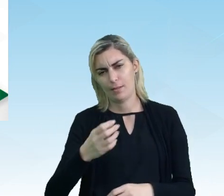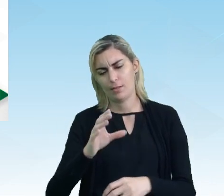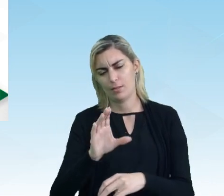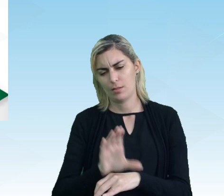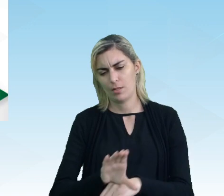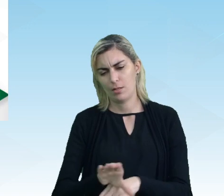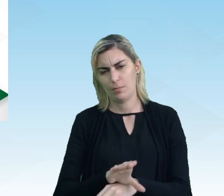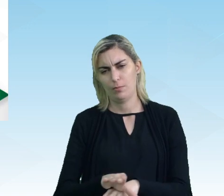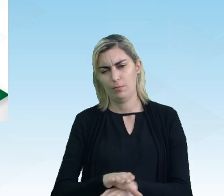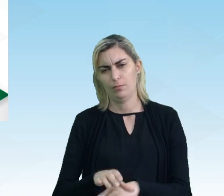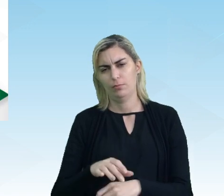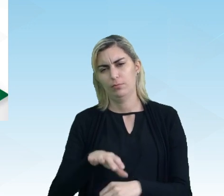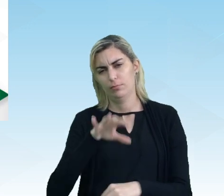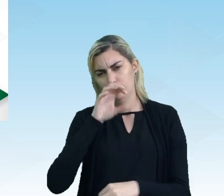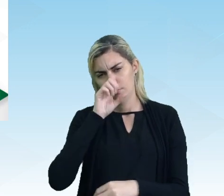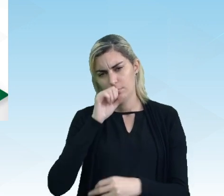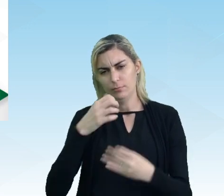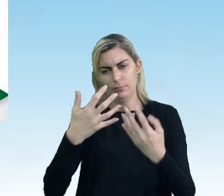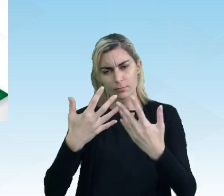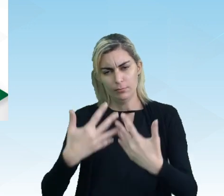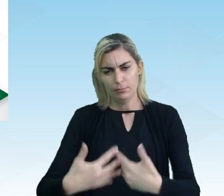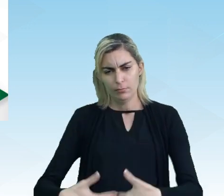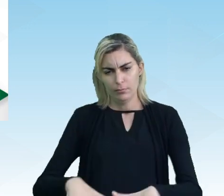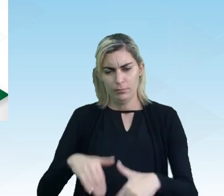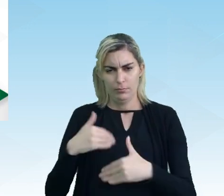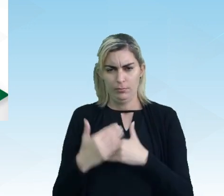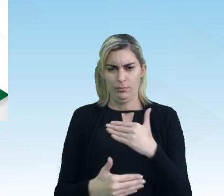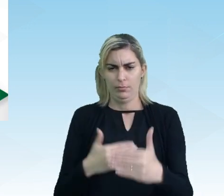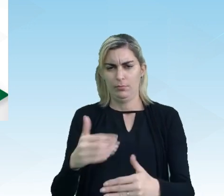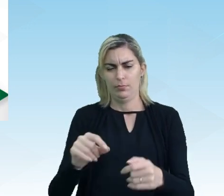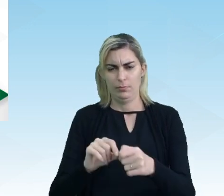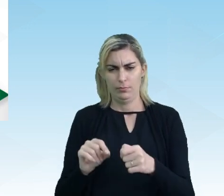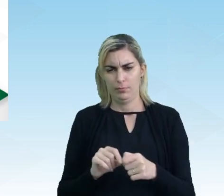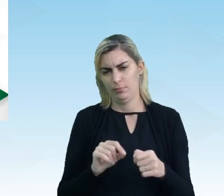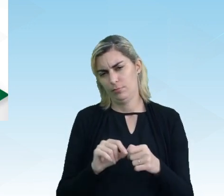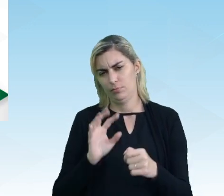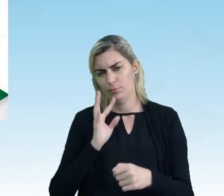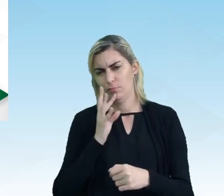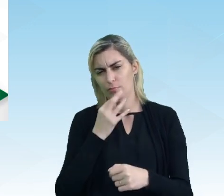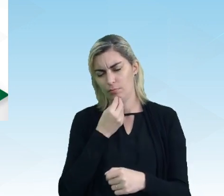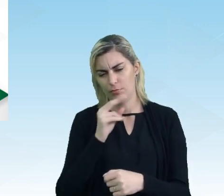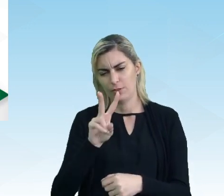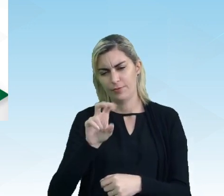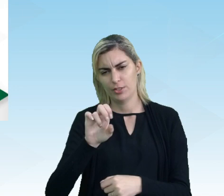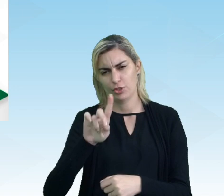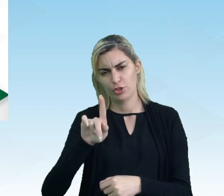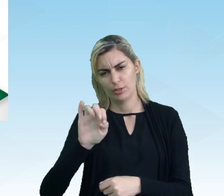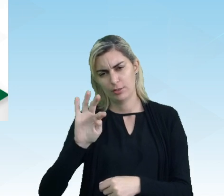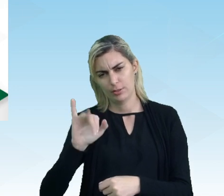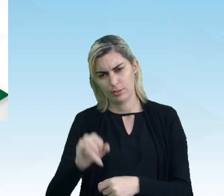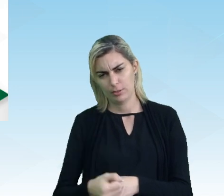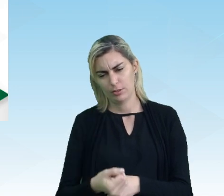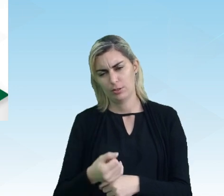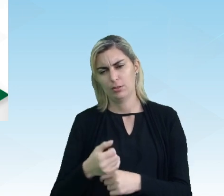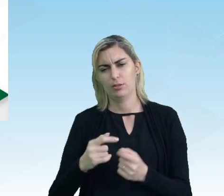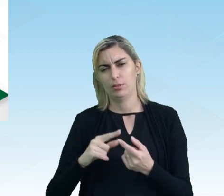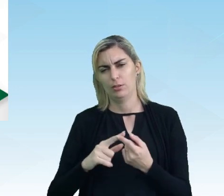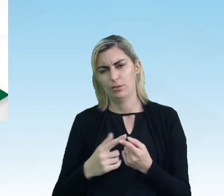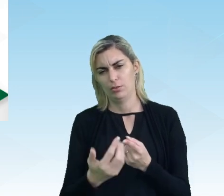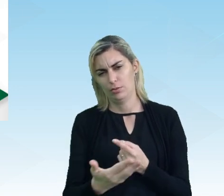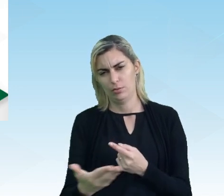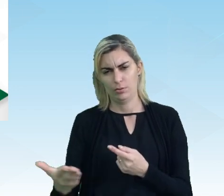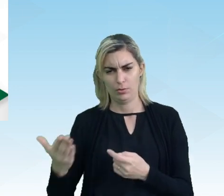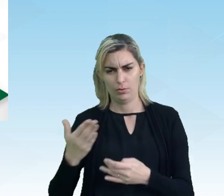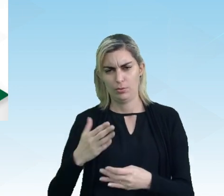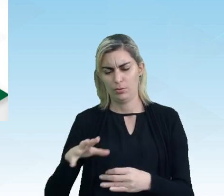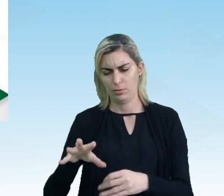da atmosfera. Naturalmente, esse processo é realizado pelos crescimentos dos vegetais por meio da fotossíntese e